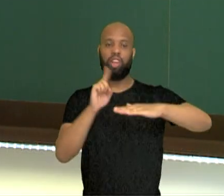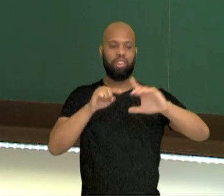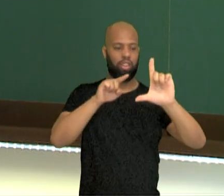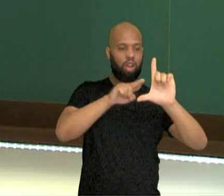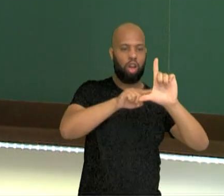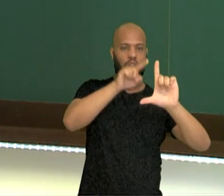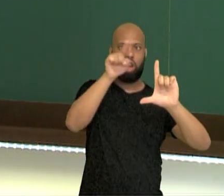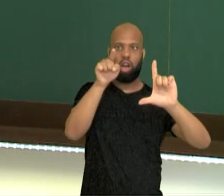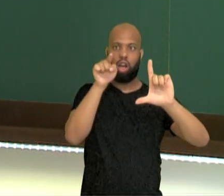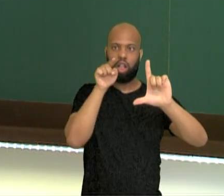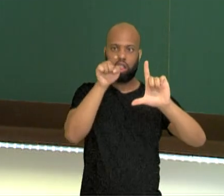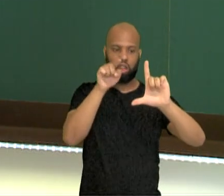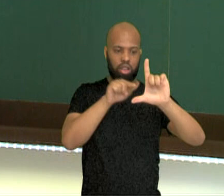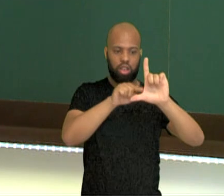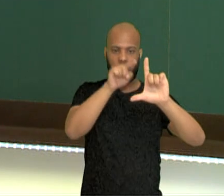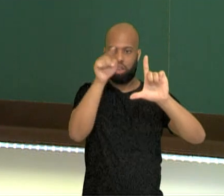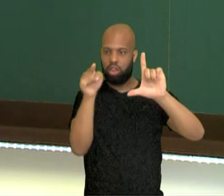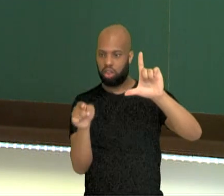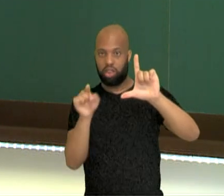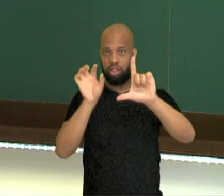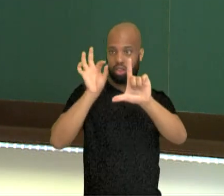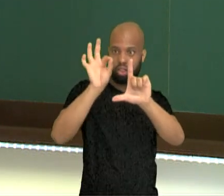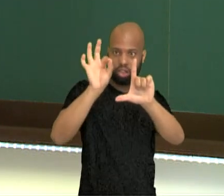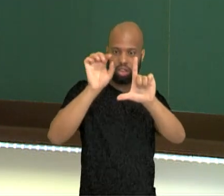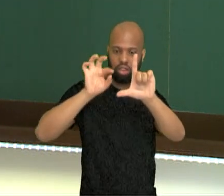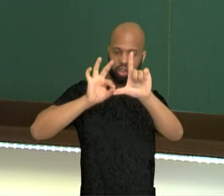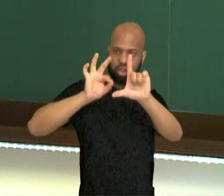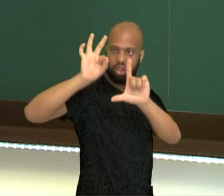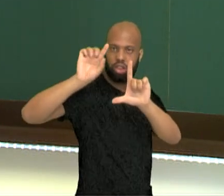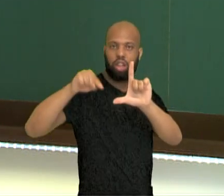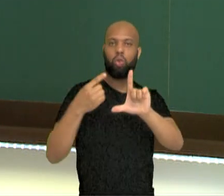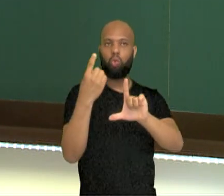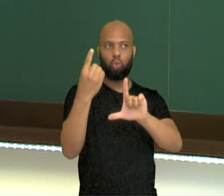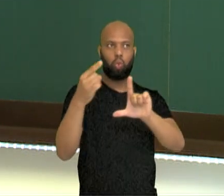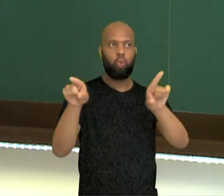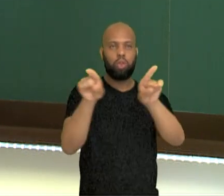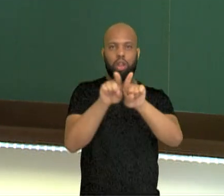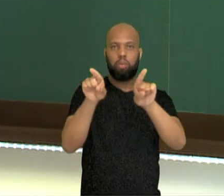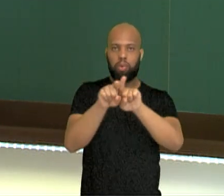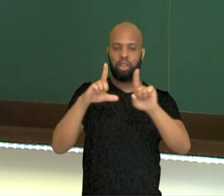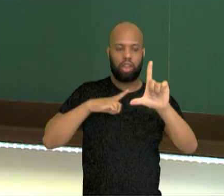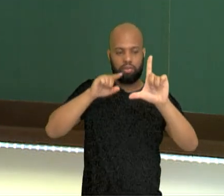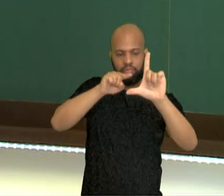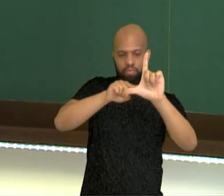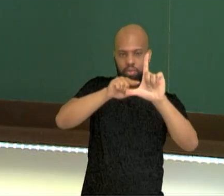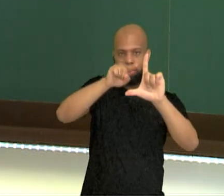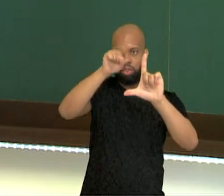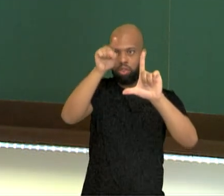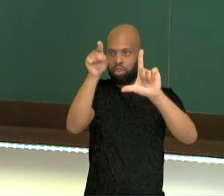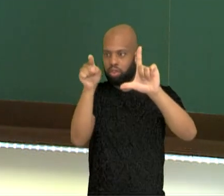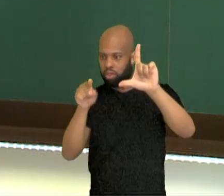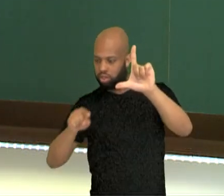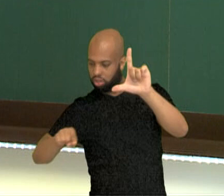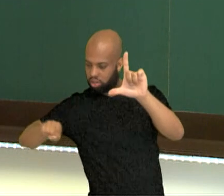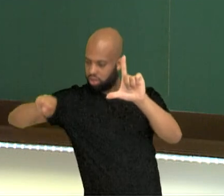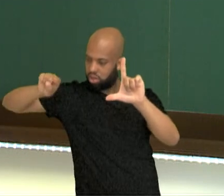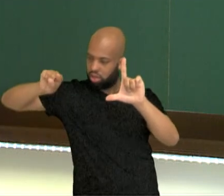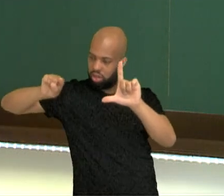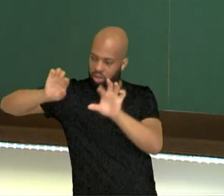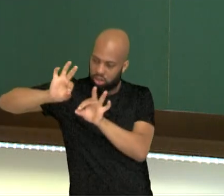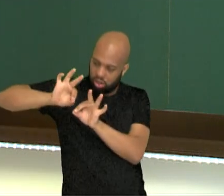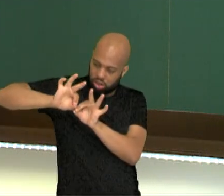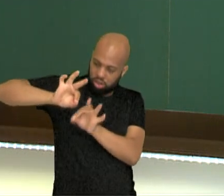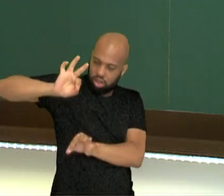positivo, e também um valor mínimo, que na minha representação aqui é 1 negativo. Nós temos também um período, que é